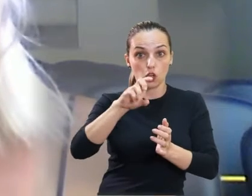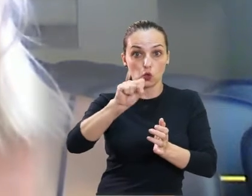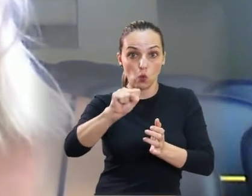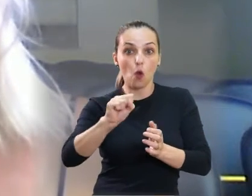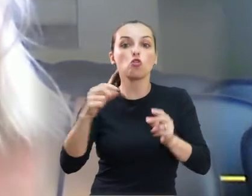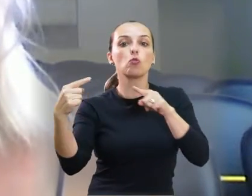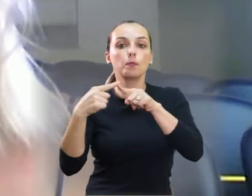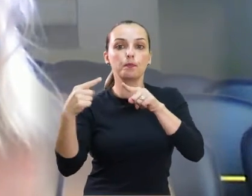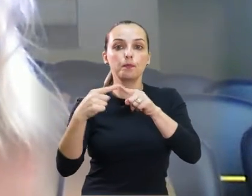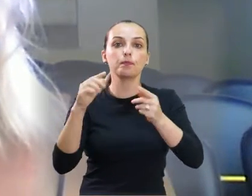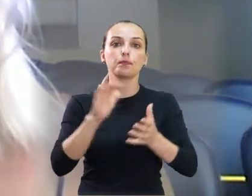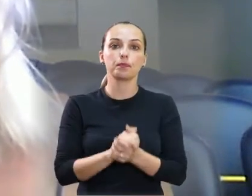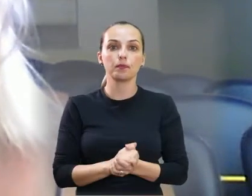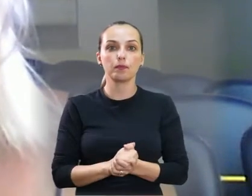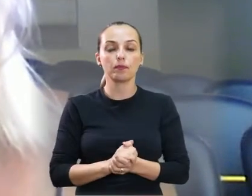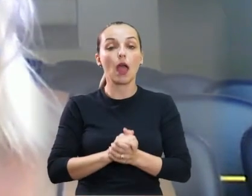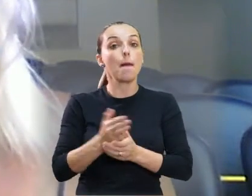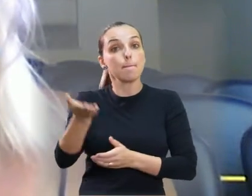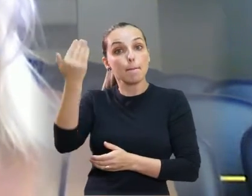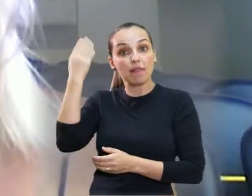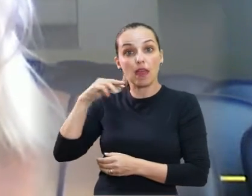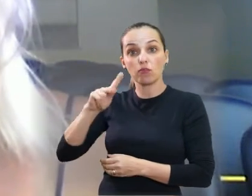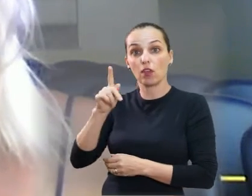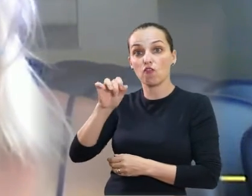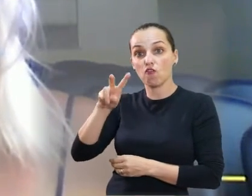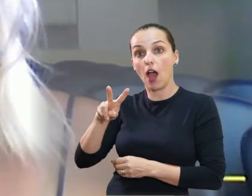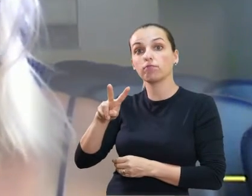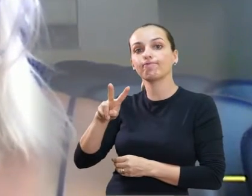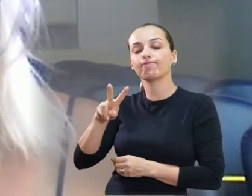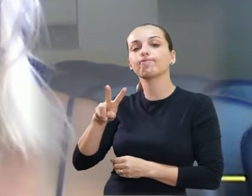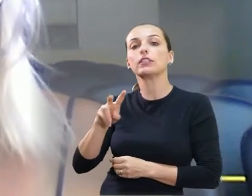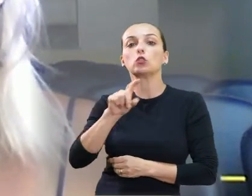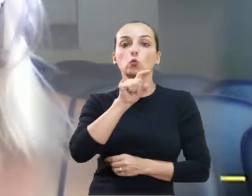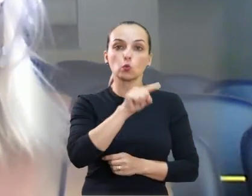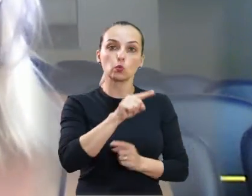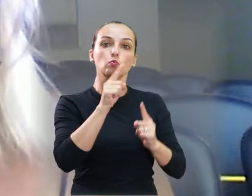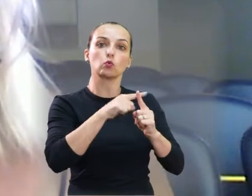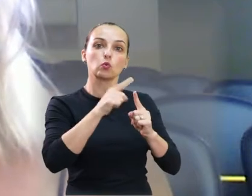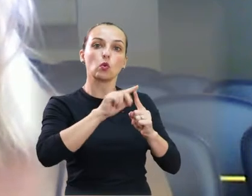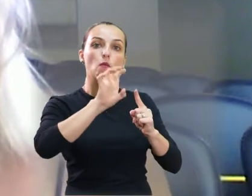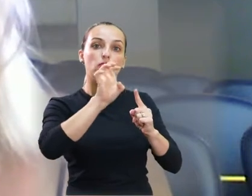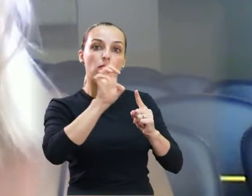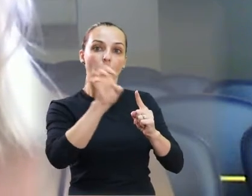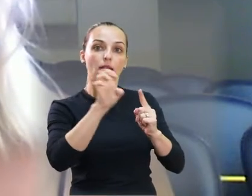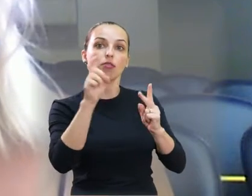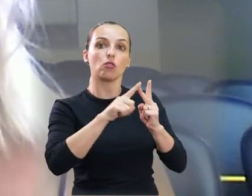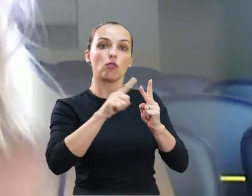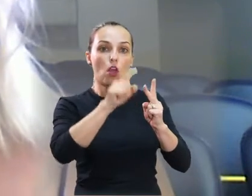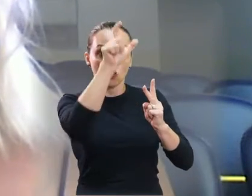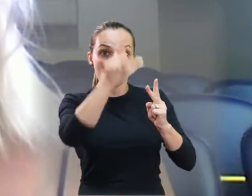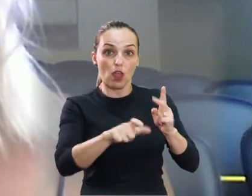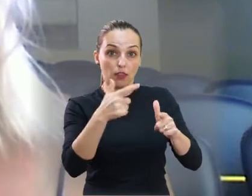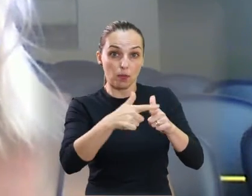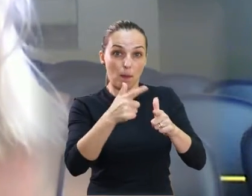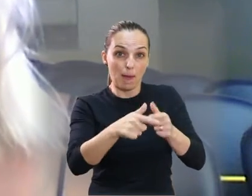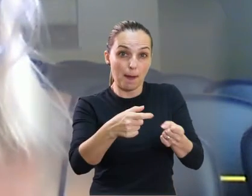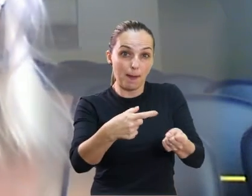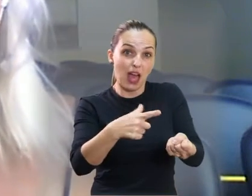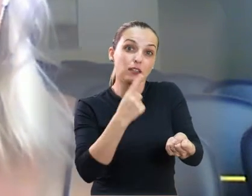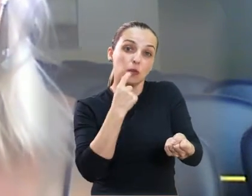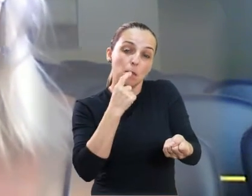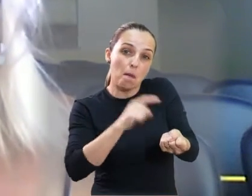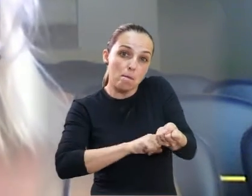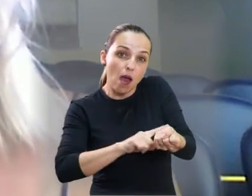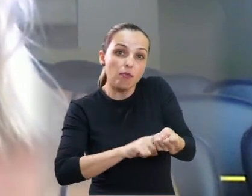e usuários de heroína injetável. Porém, com o avanço das pesquisas, pôde-se concluir que a infecção não é exclusividade entre grupos.